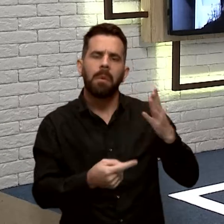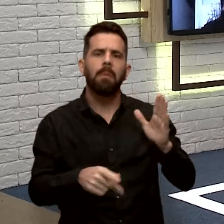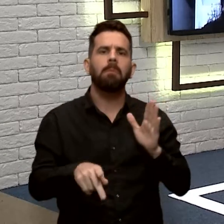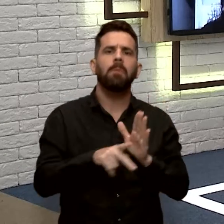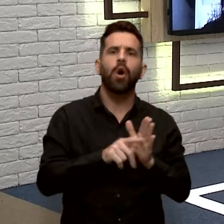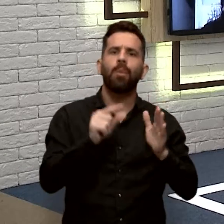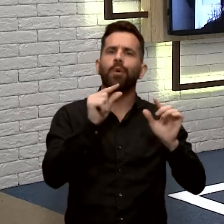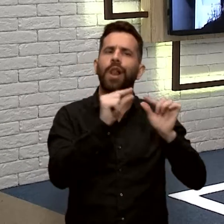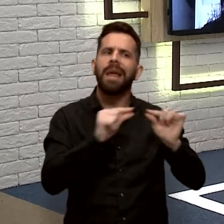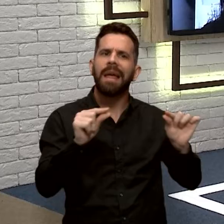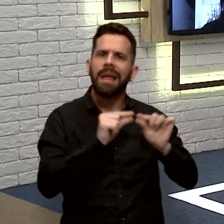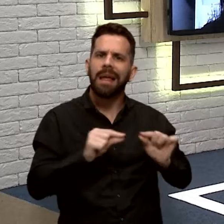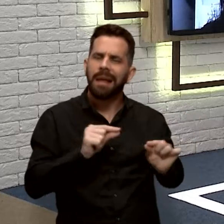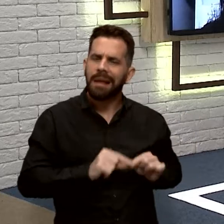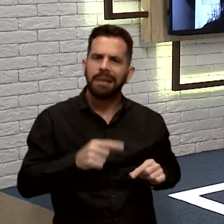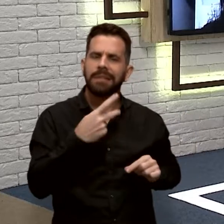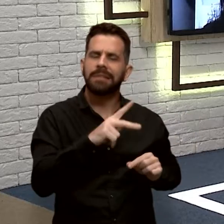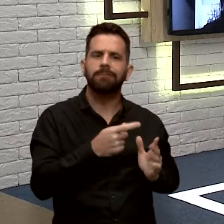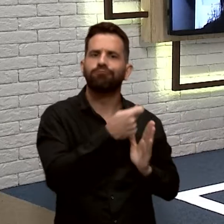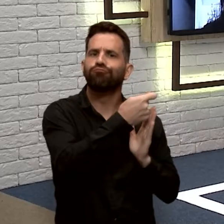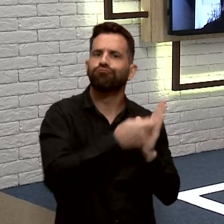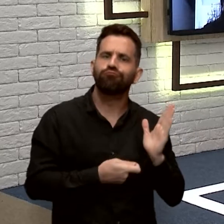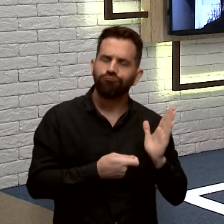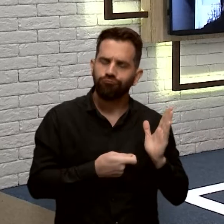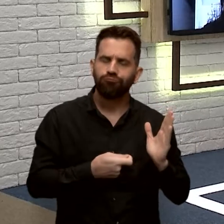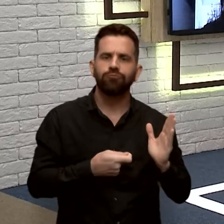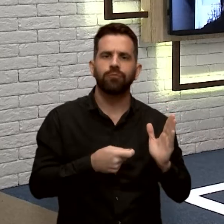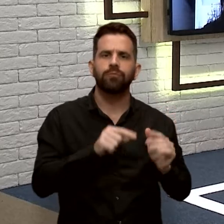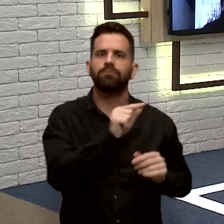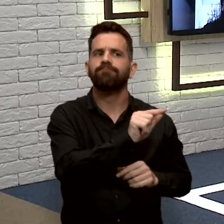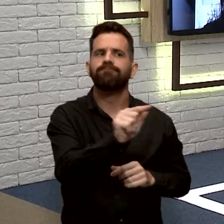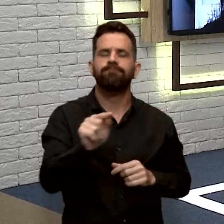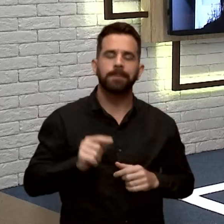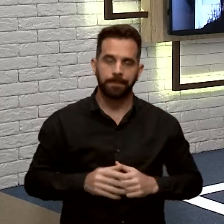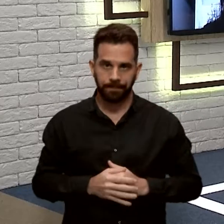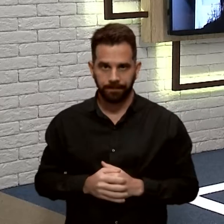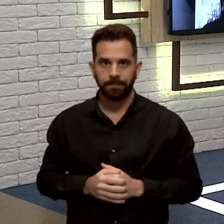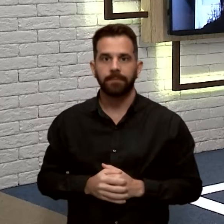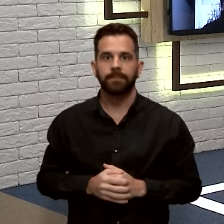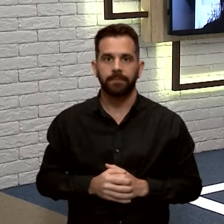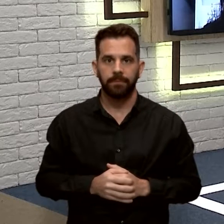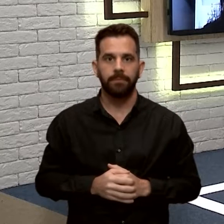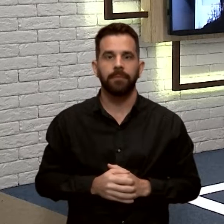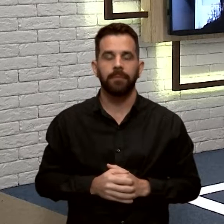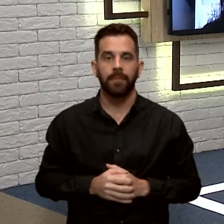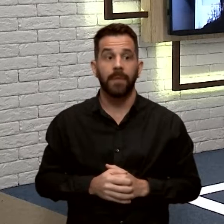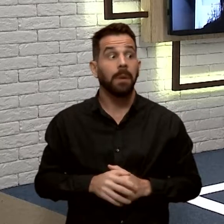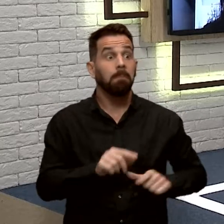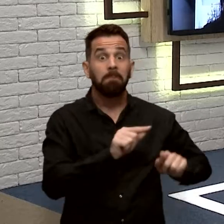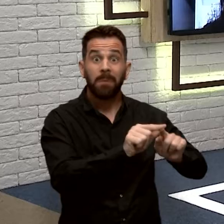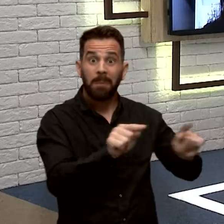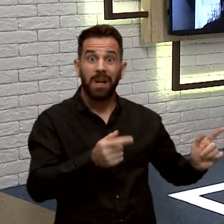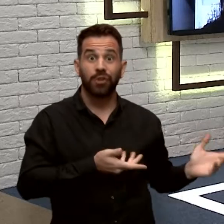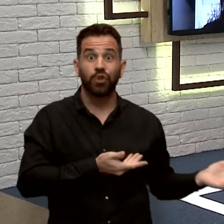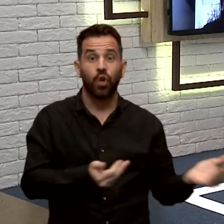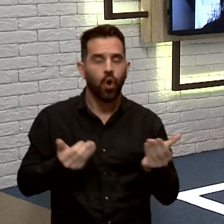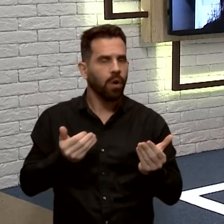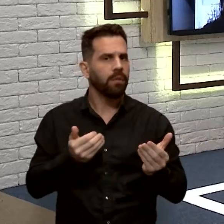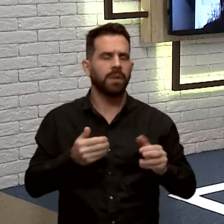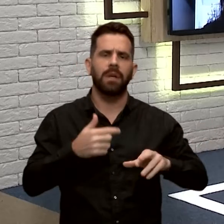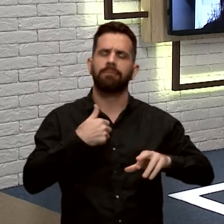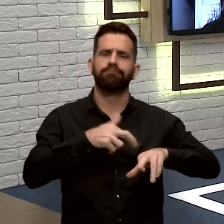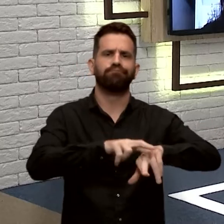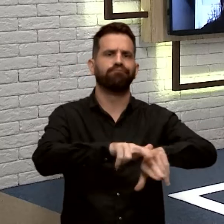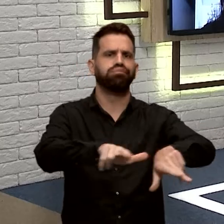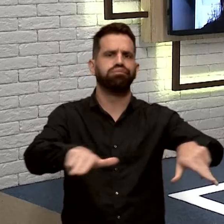projeto? Bem, os meninos trazem diversos ritmos. Hoje eles